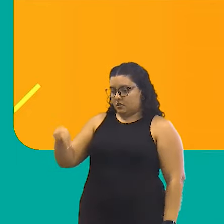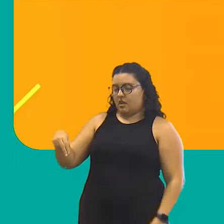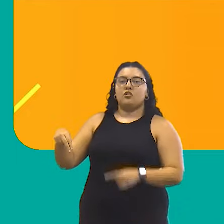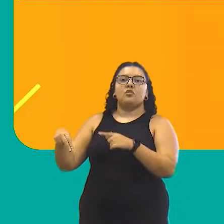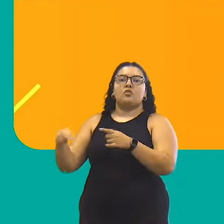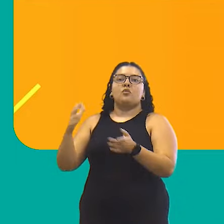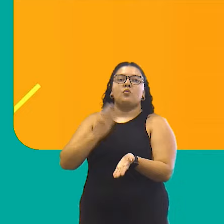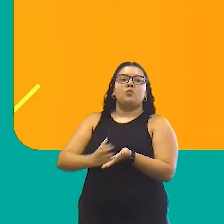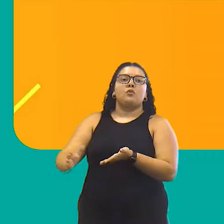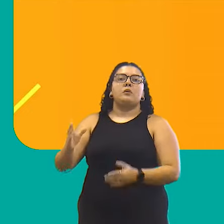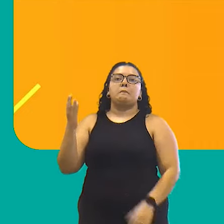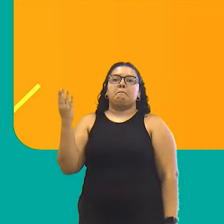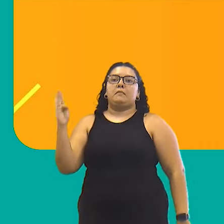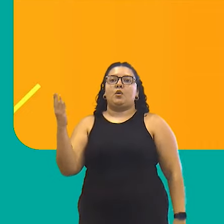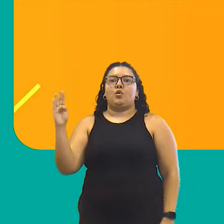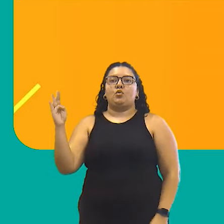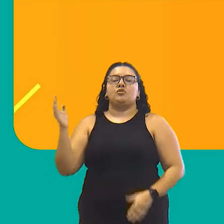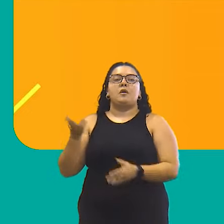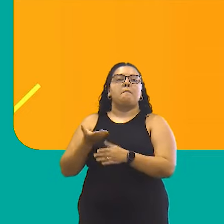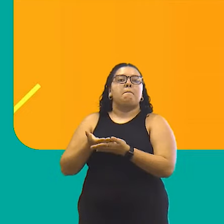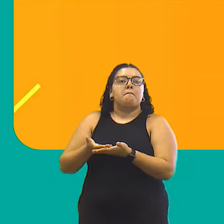por biologia.